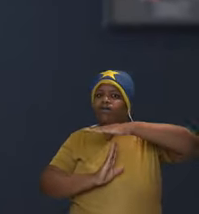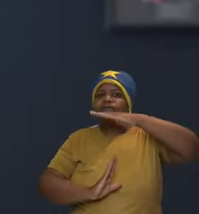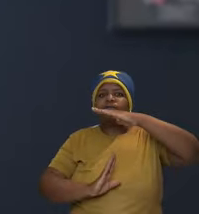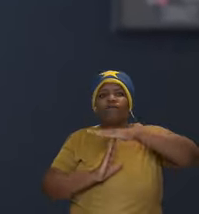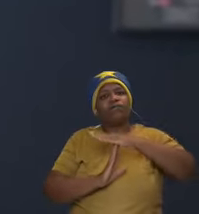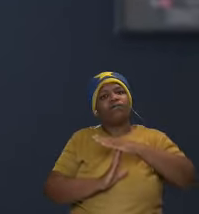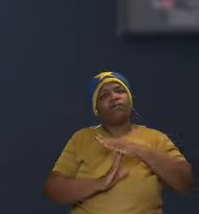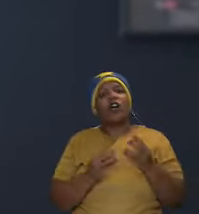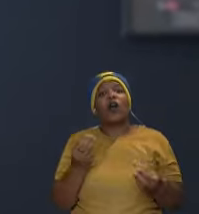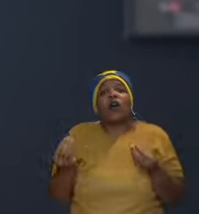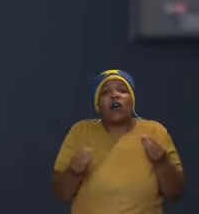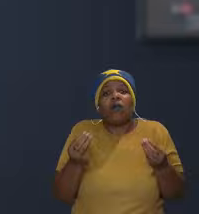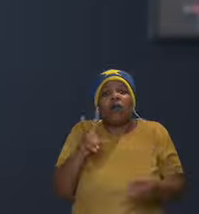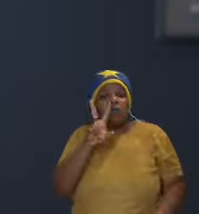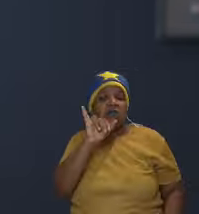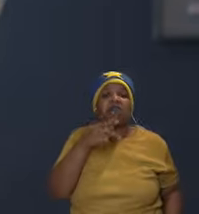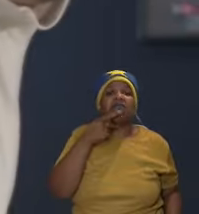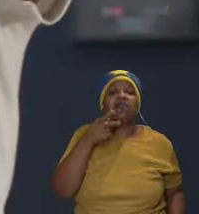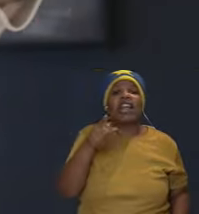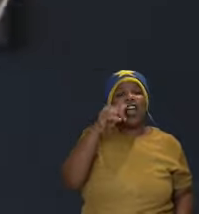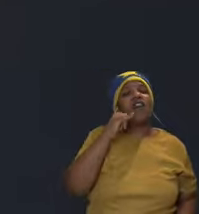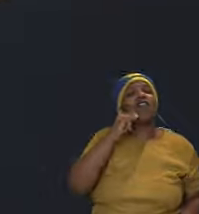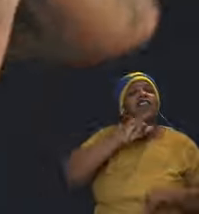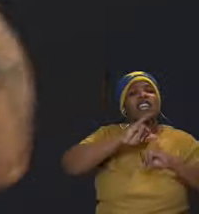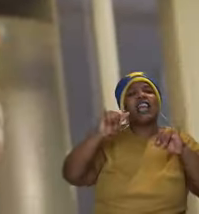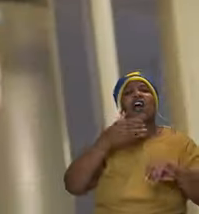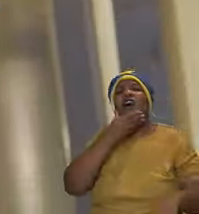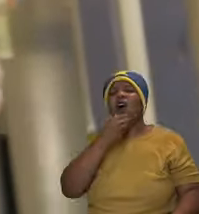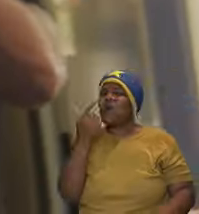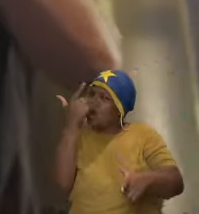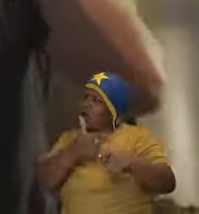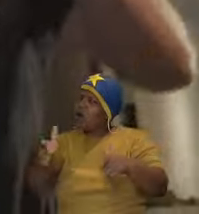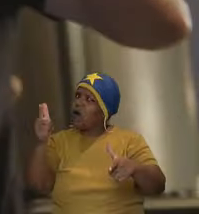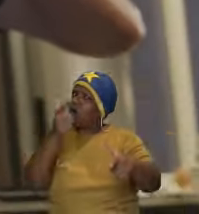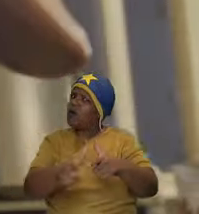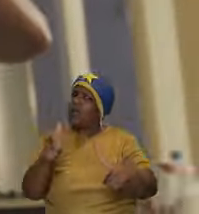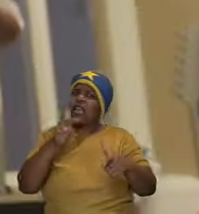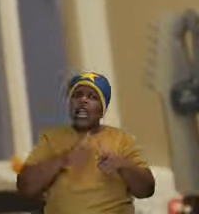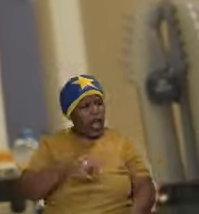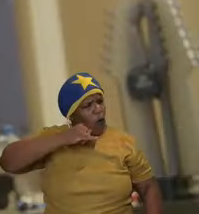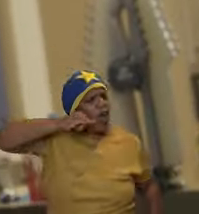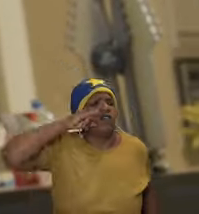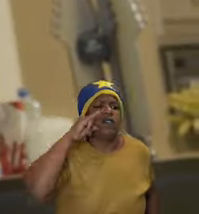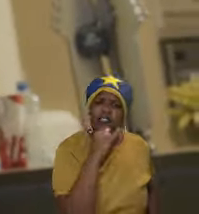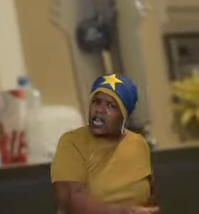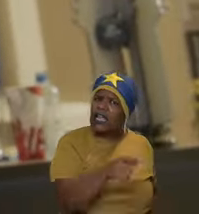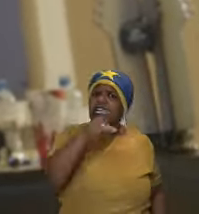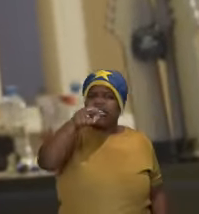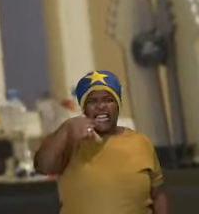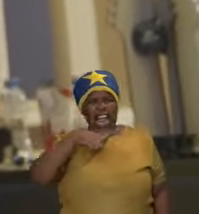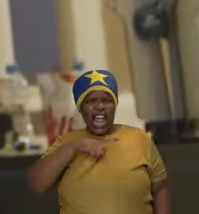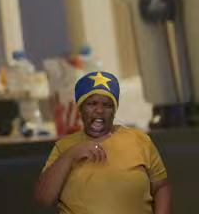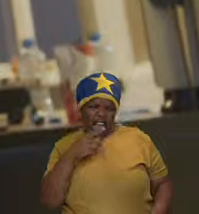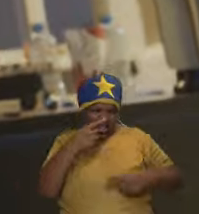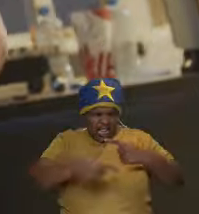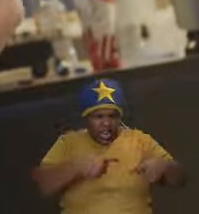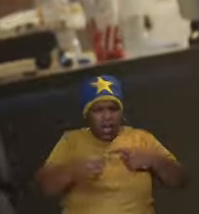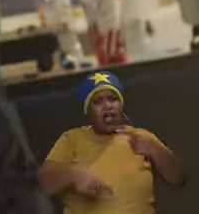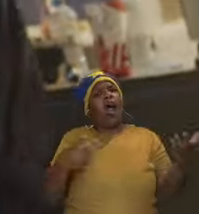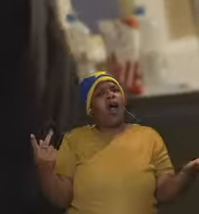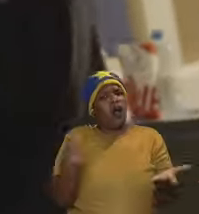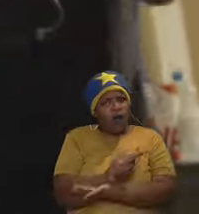Vem como farpas, pô. Falei pra você que os moleque é problema, pai. E eu falei. Junta no bolinho, desenrola na